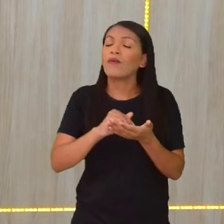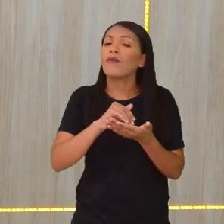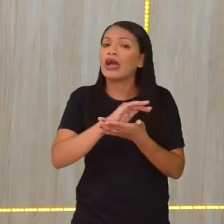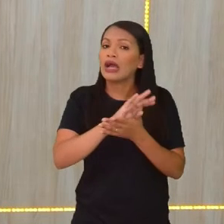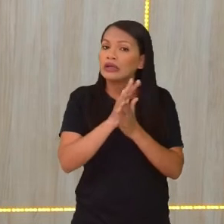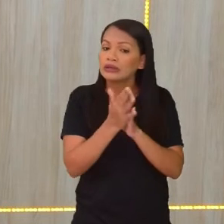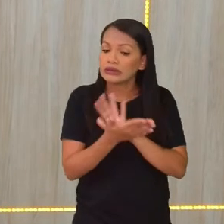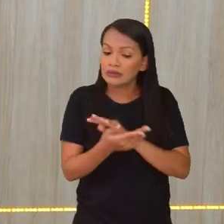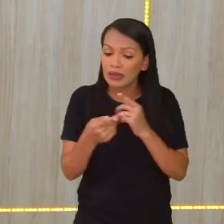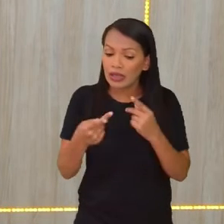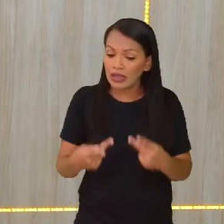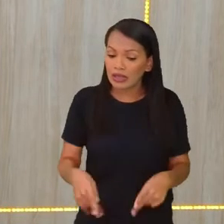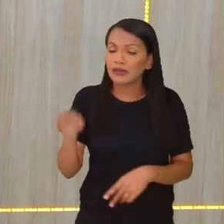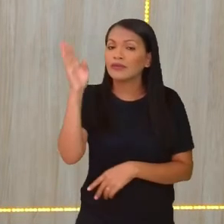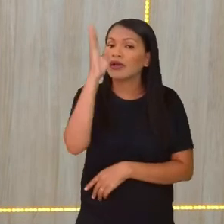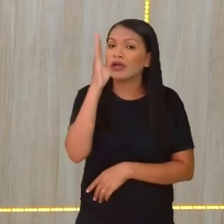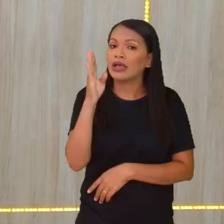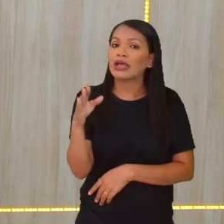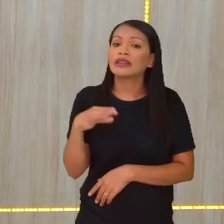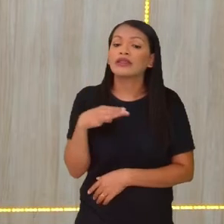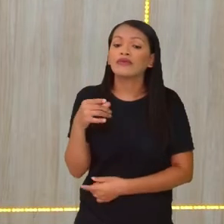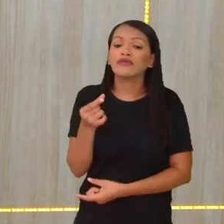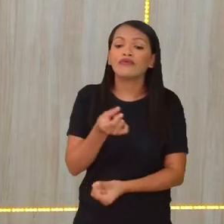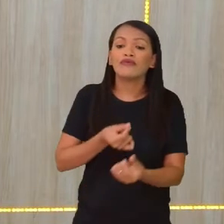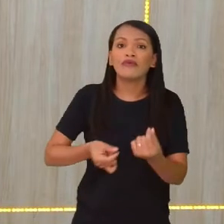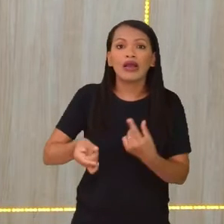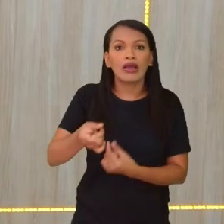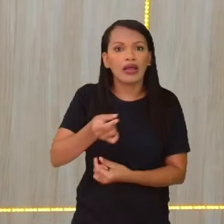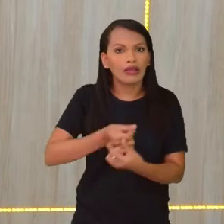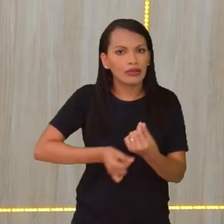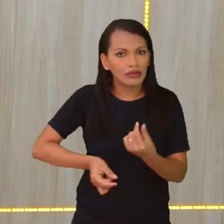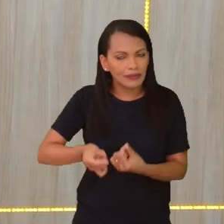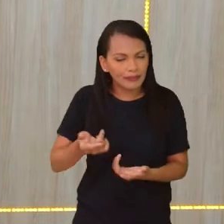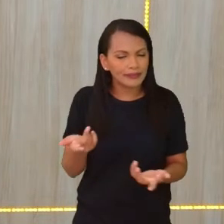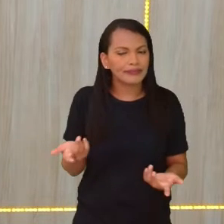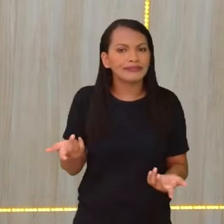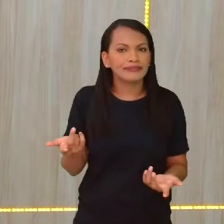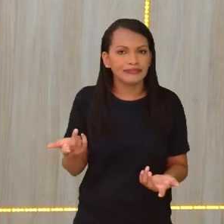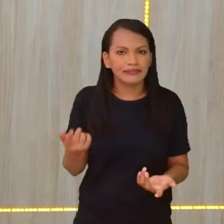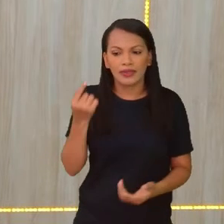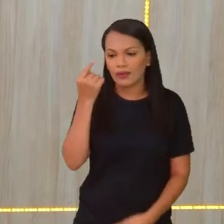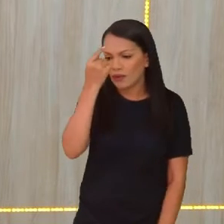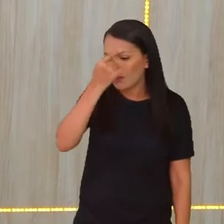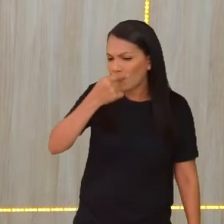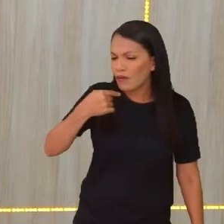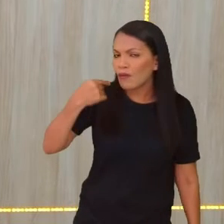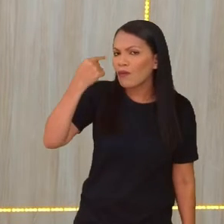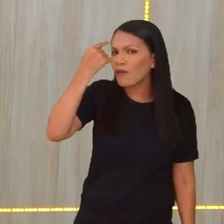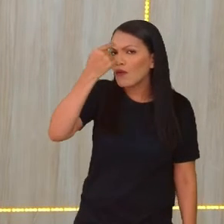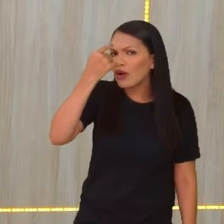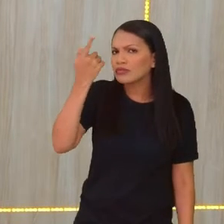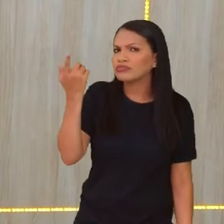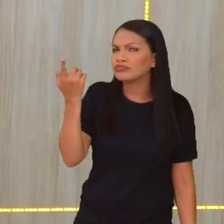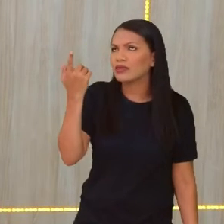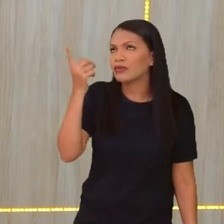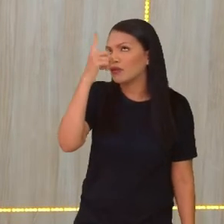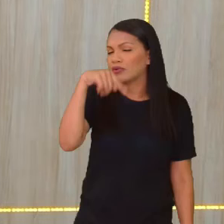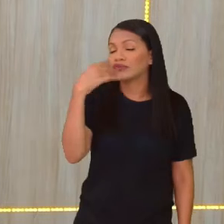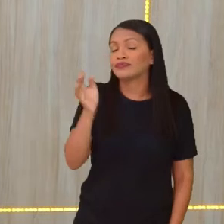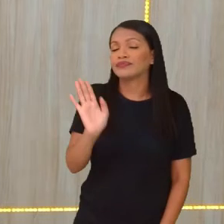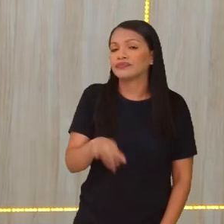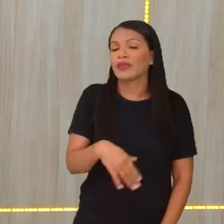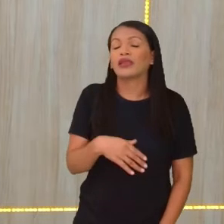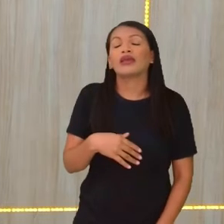econômico. Então, ao longo, né, de um ano, deixa-se de arrecadar algo em torno